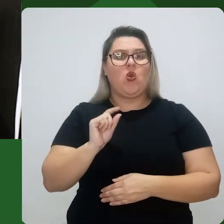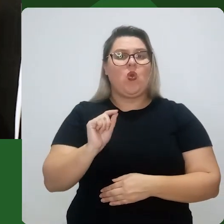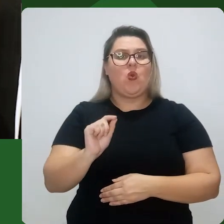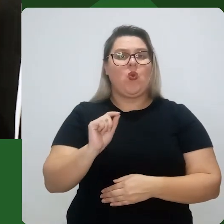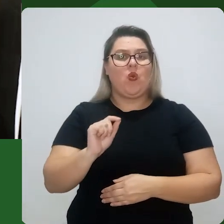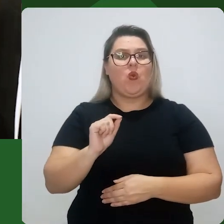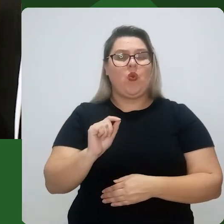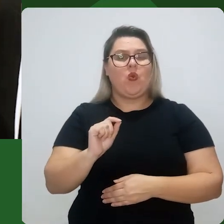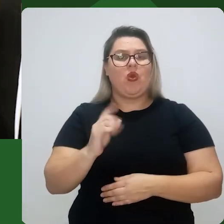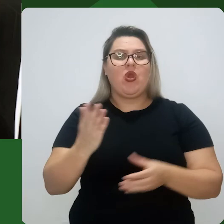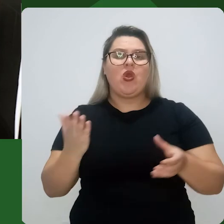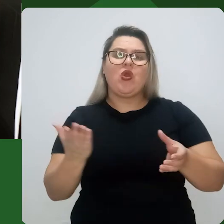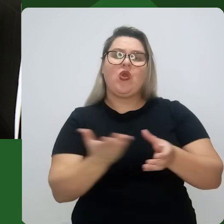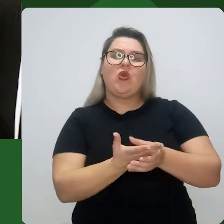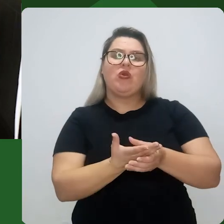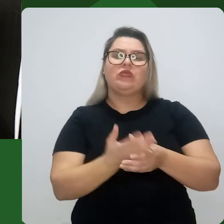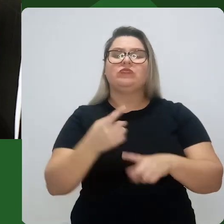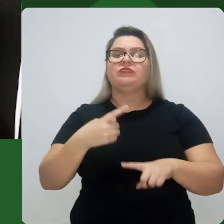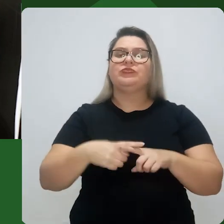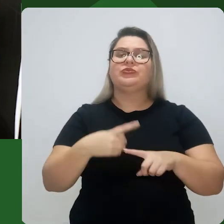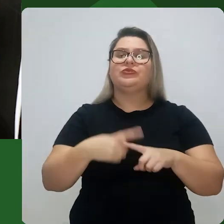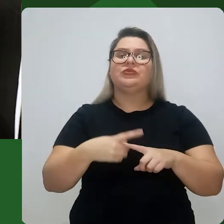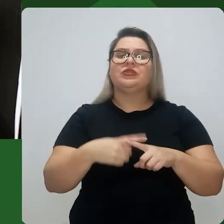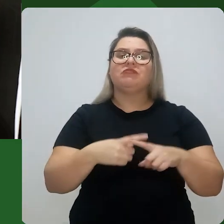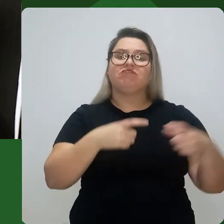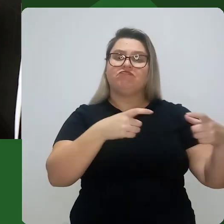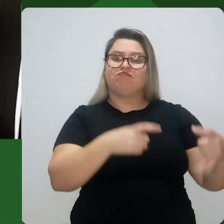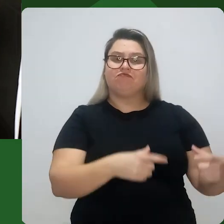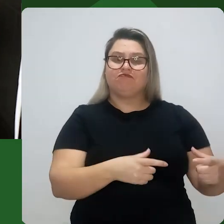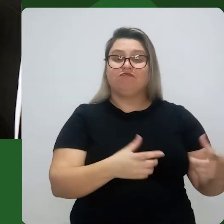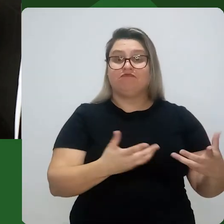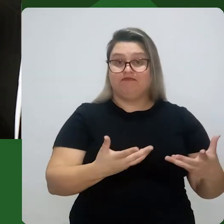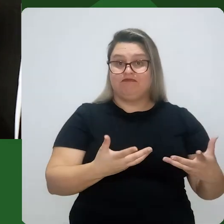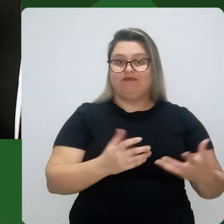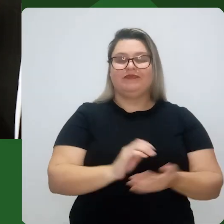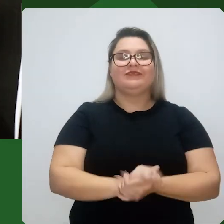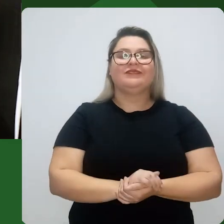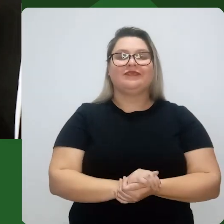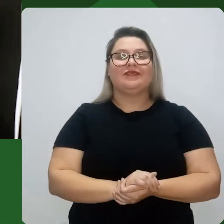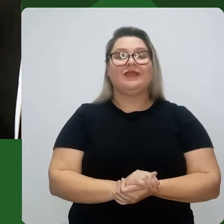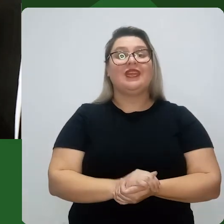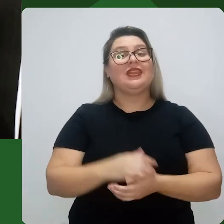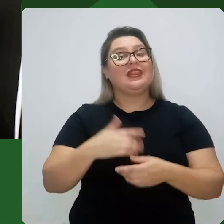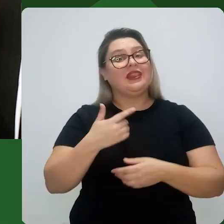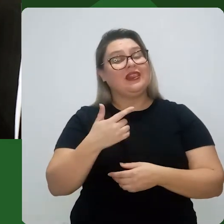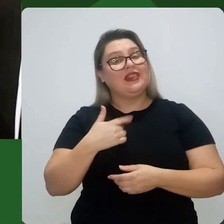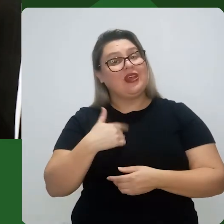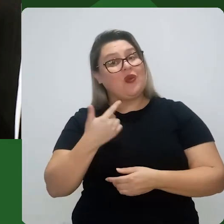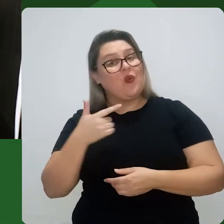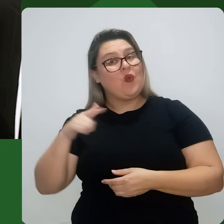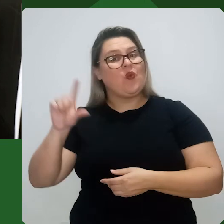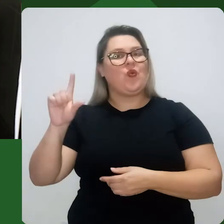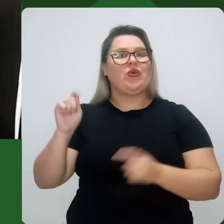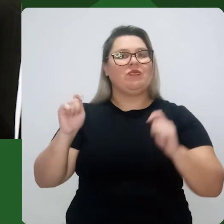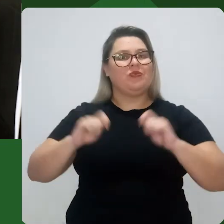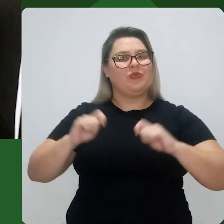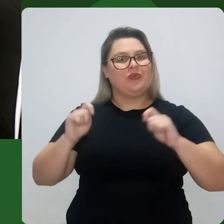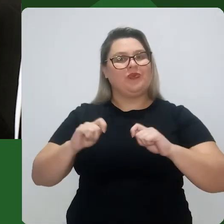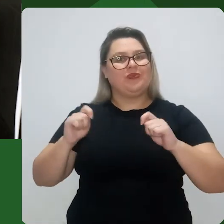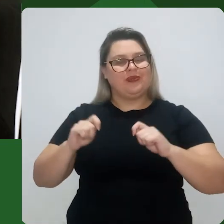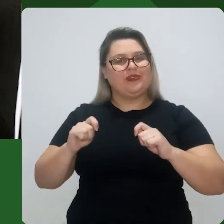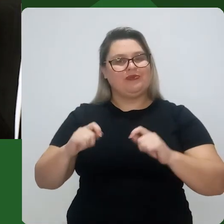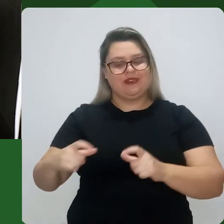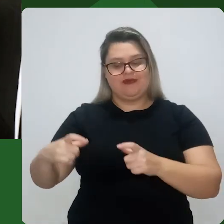resultado desse corte, utilizando o aro. E aqui uma outra possibilidade, com